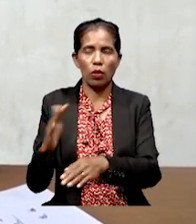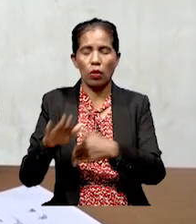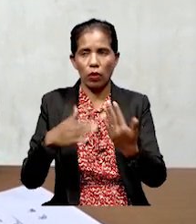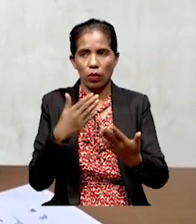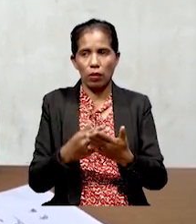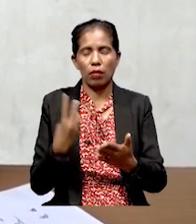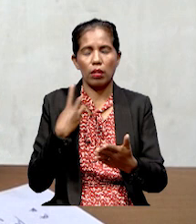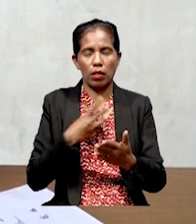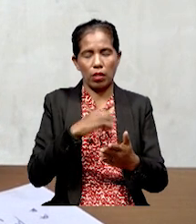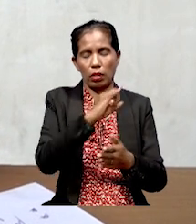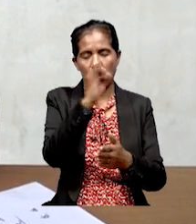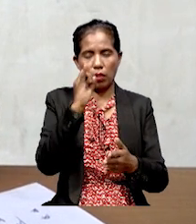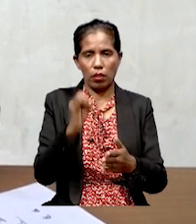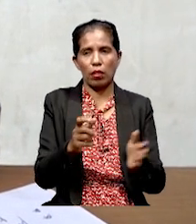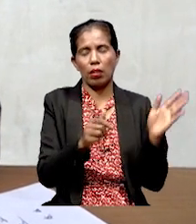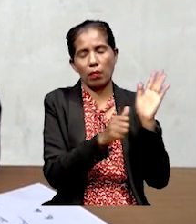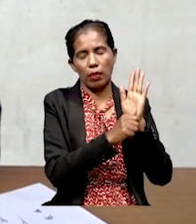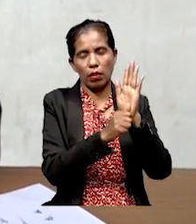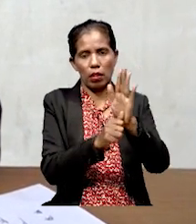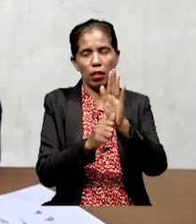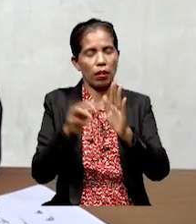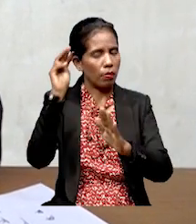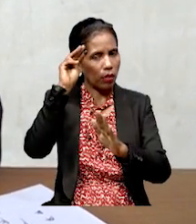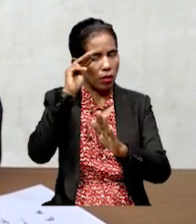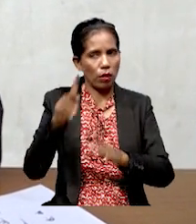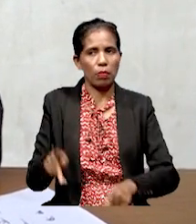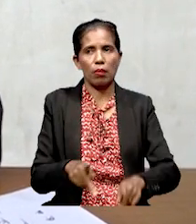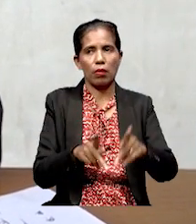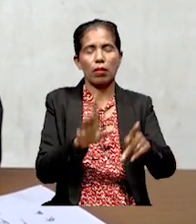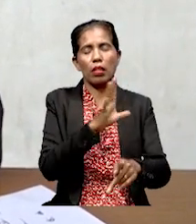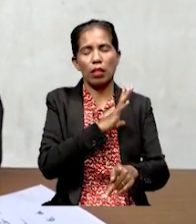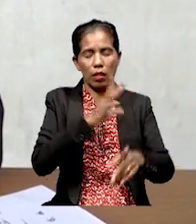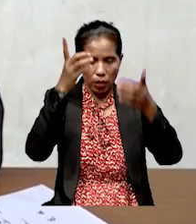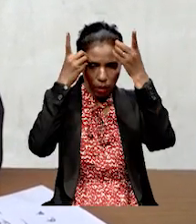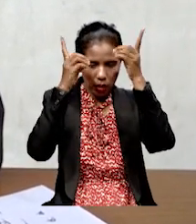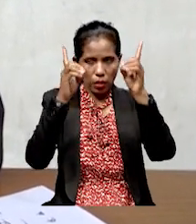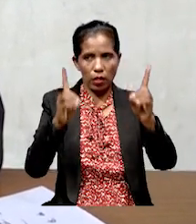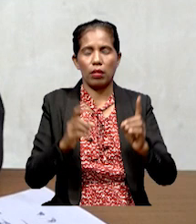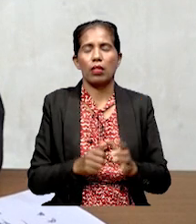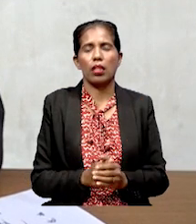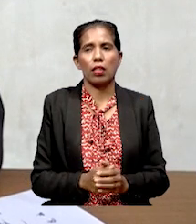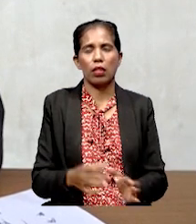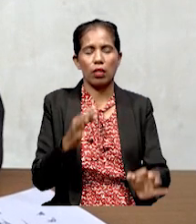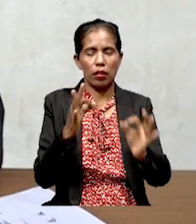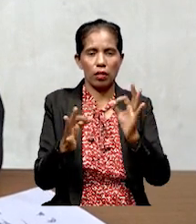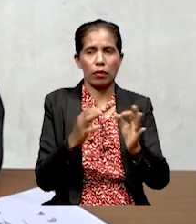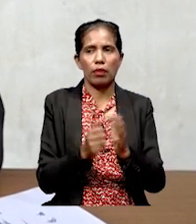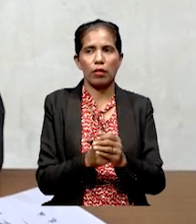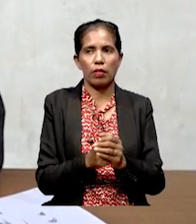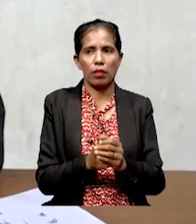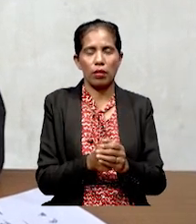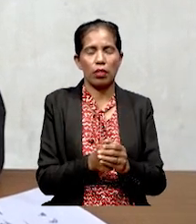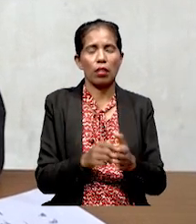e tal processo de oito, e está apresentando no Bahia Ministério Público, por aí em decisão. O cara é mandado. Mai ita